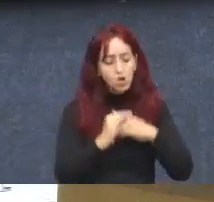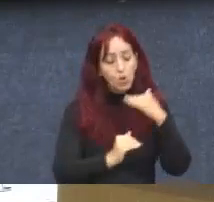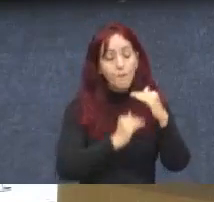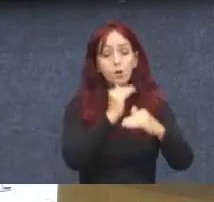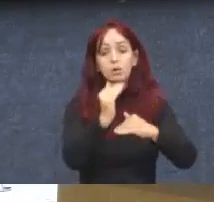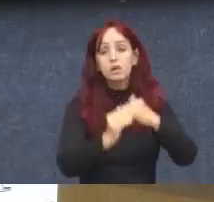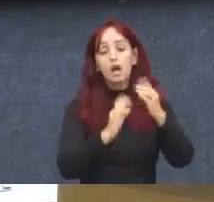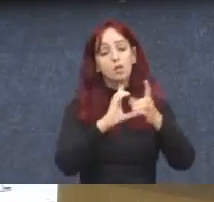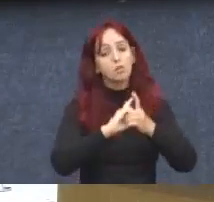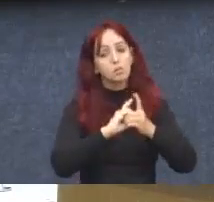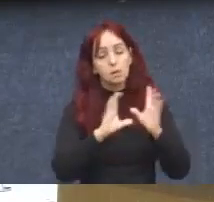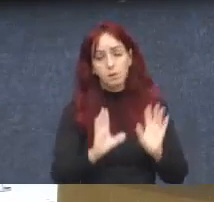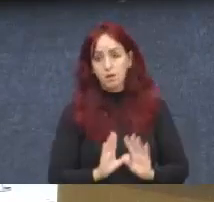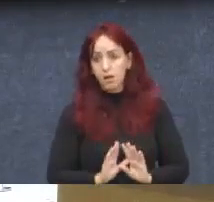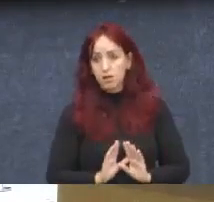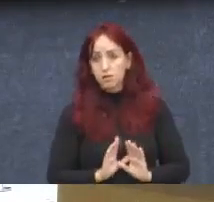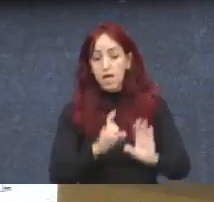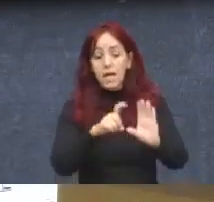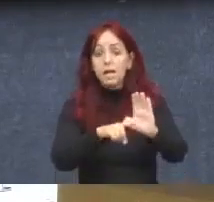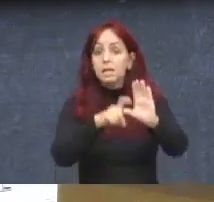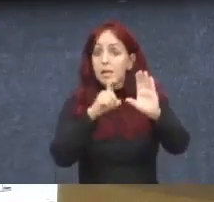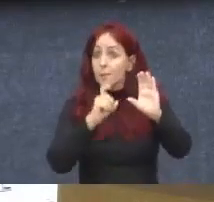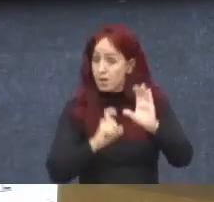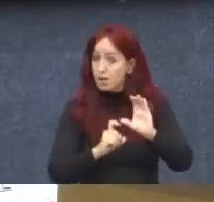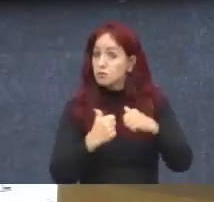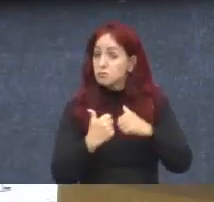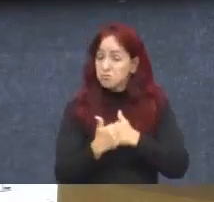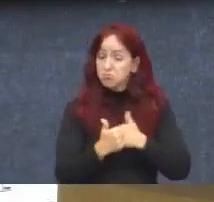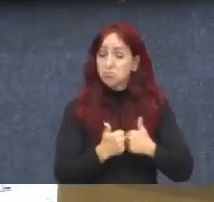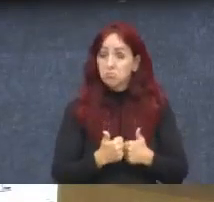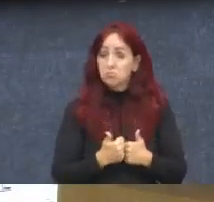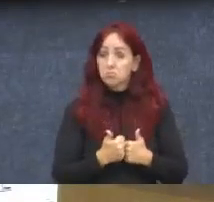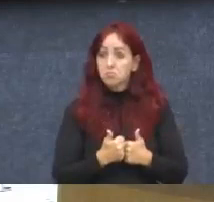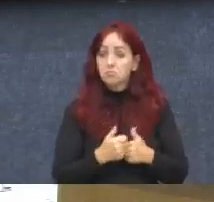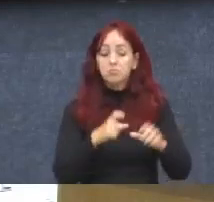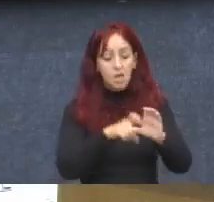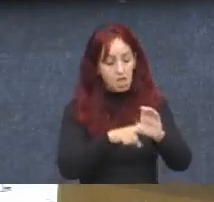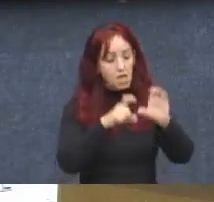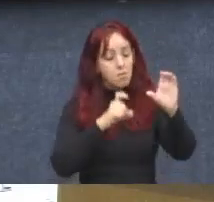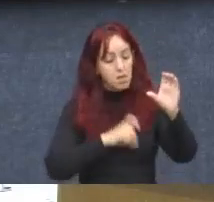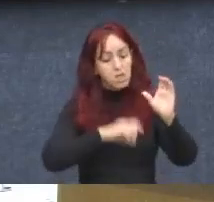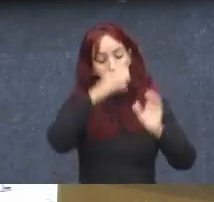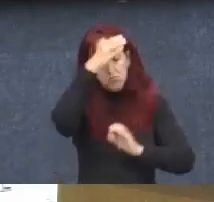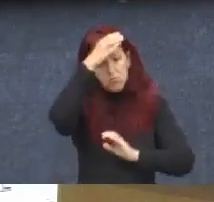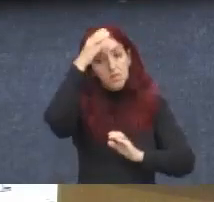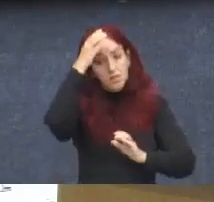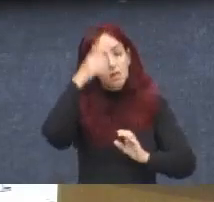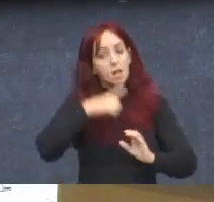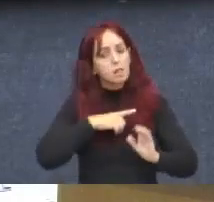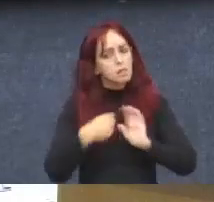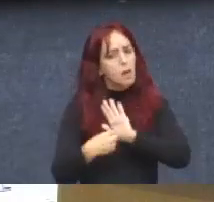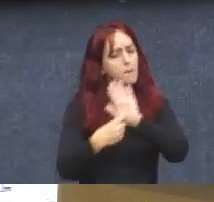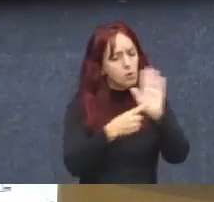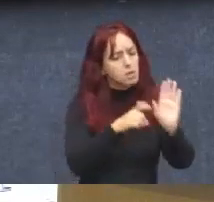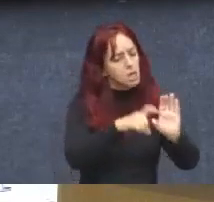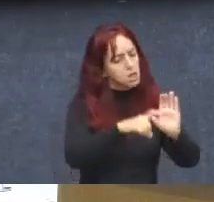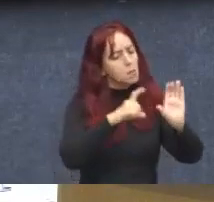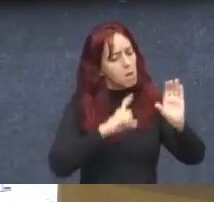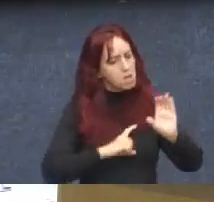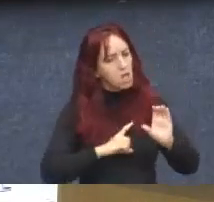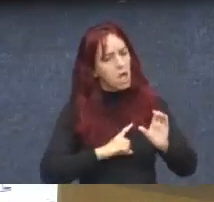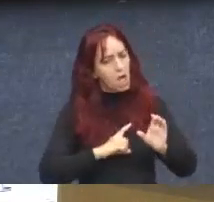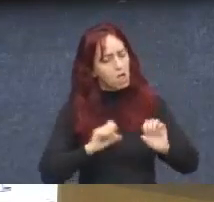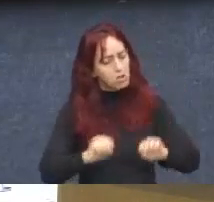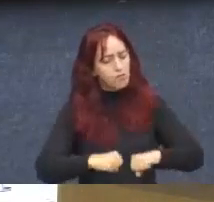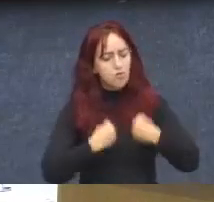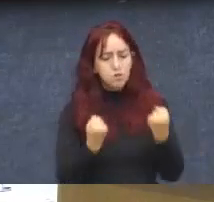democrático. E independente tem sido essa casa. Independente tem sido essa casa. Tem se demonstrado independente, colaborativa e, mais,